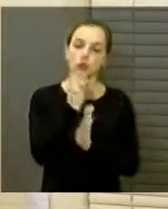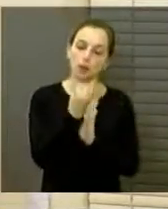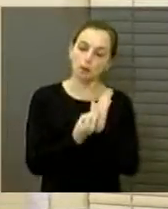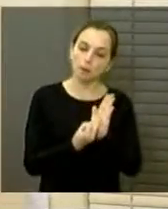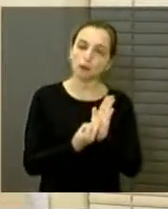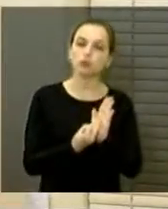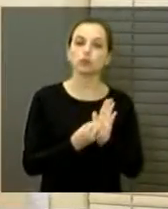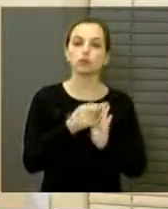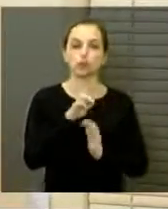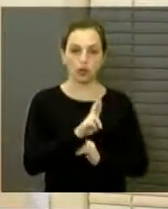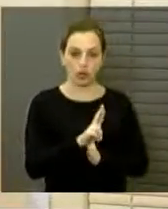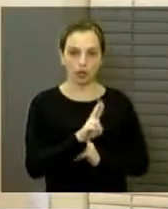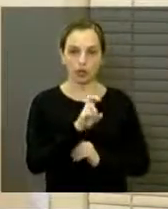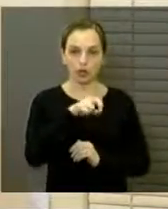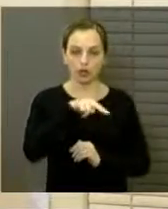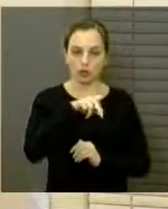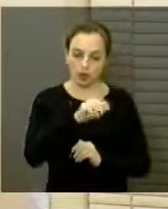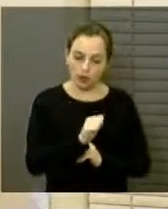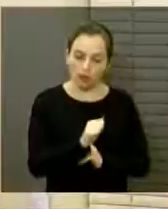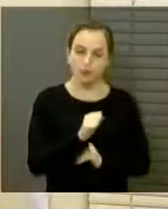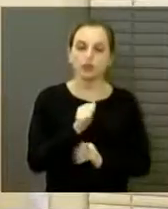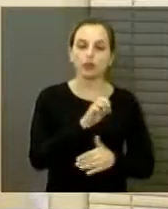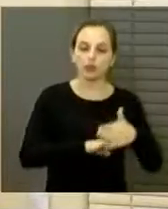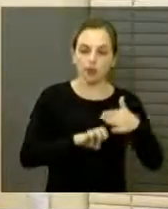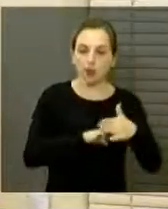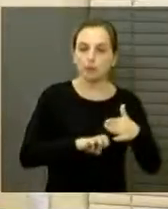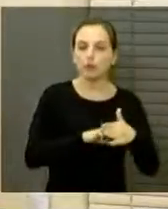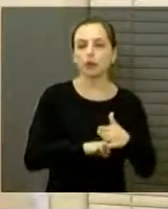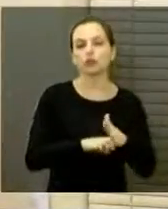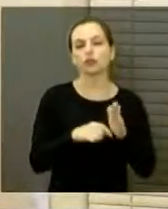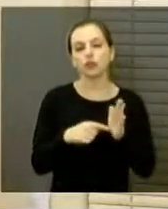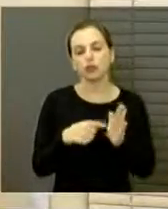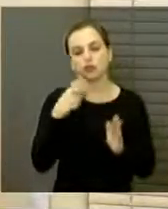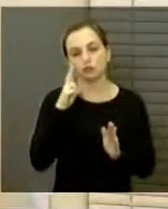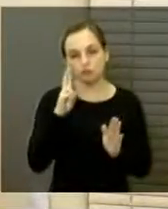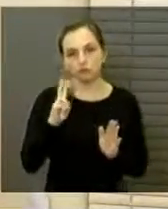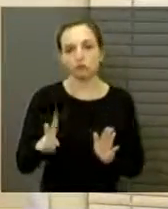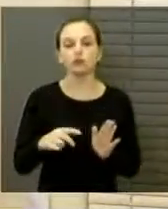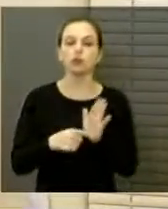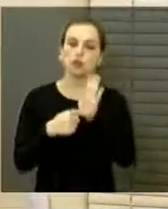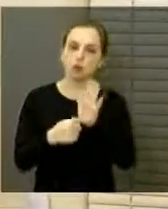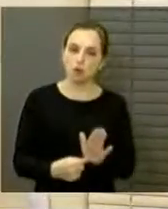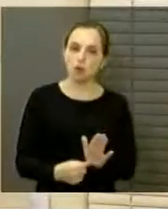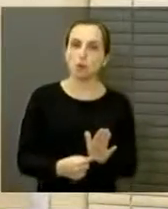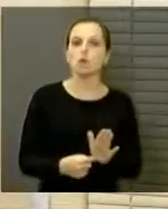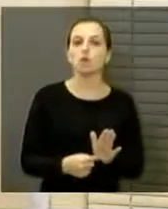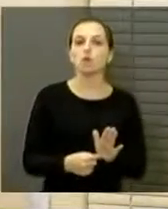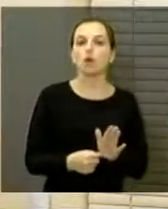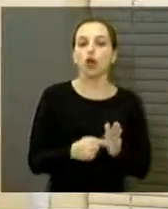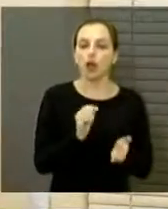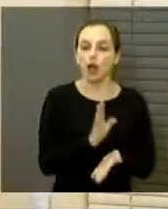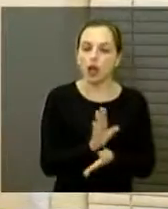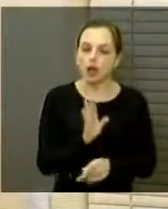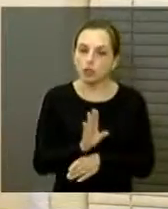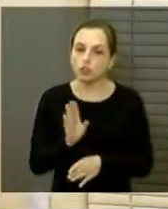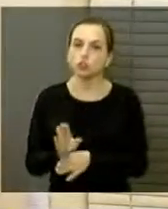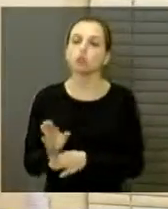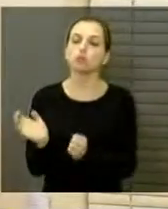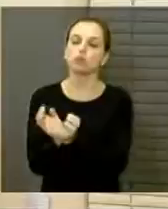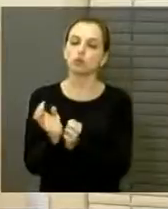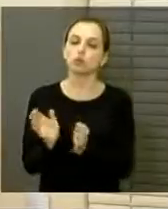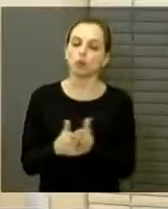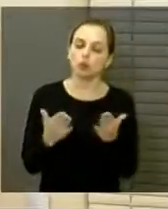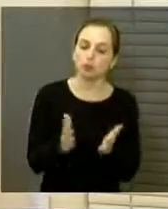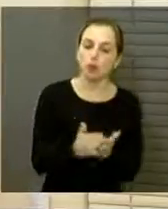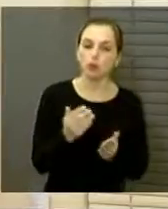esquema que pressupõe a visibilidade, que pressupõe a contrapartida de apresentações gratuitas para as comunidades carentes,